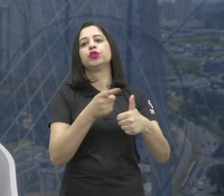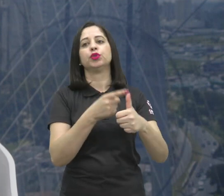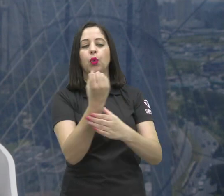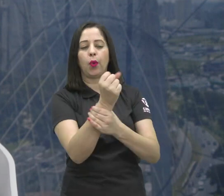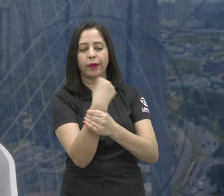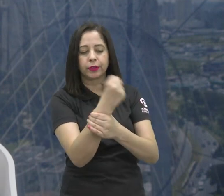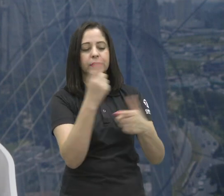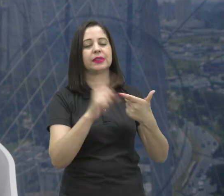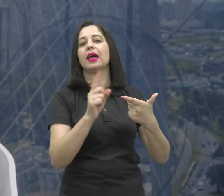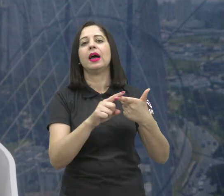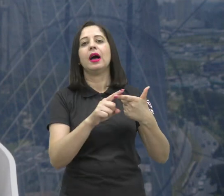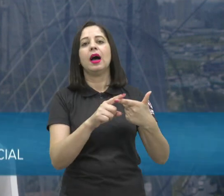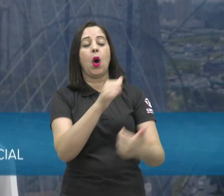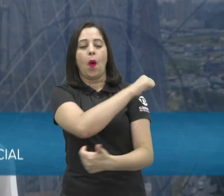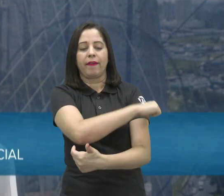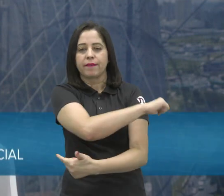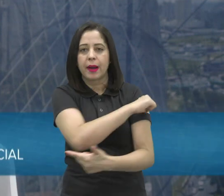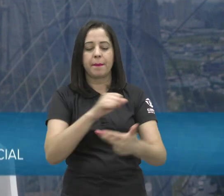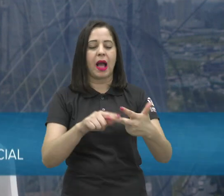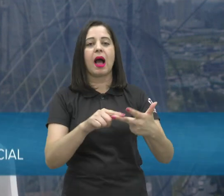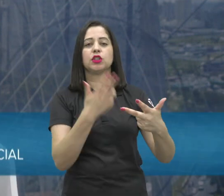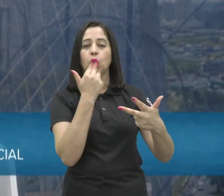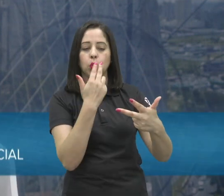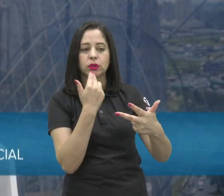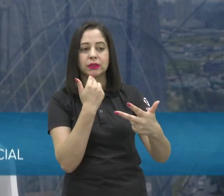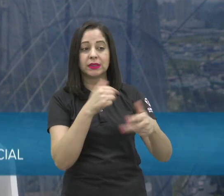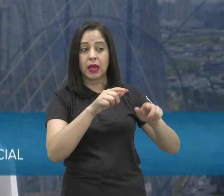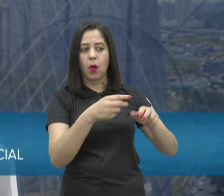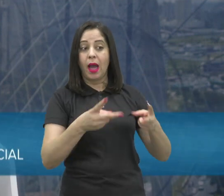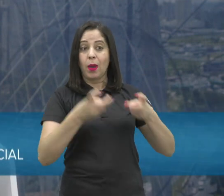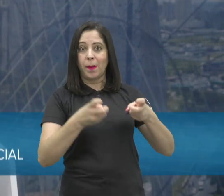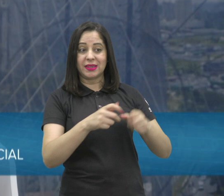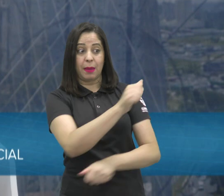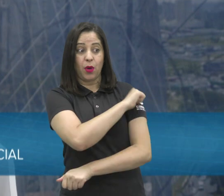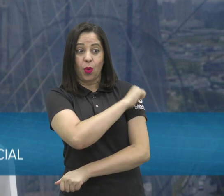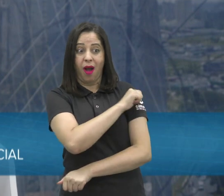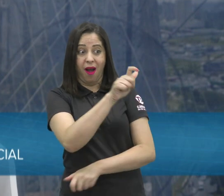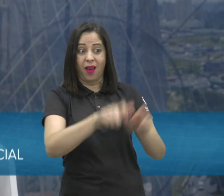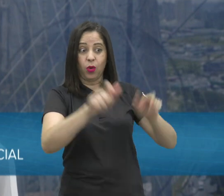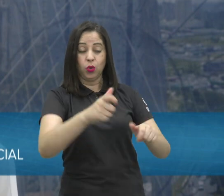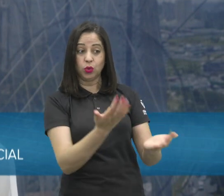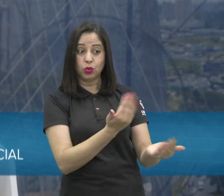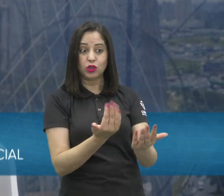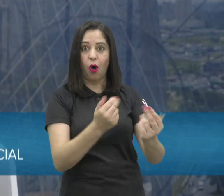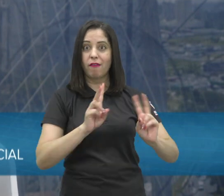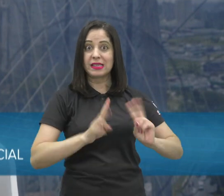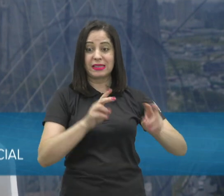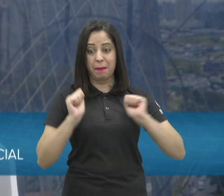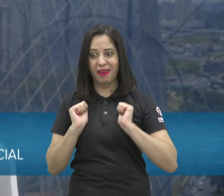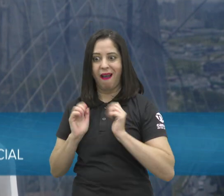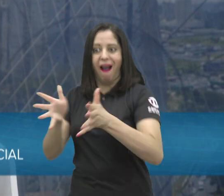fisioterapia, eles têm um olhar muito voltado para o outro, né, para o cuidado. Então, eles fazem ações,